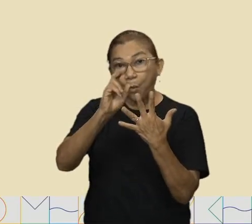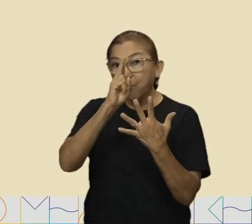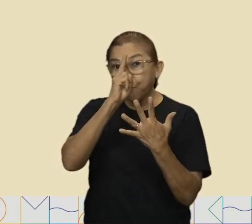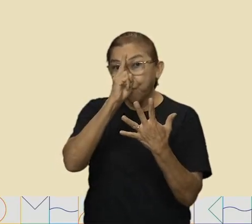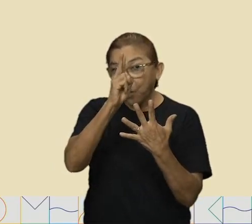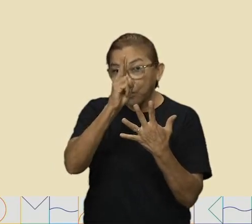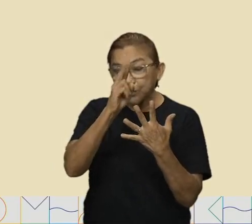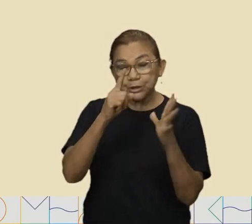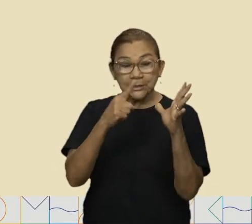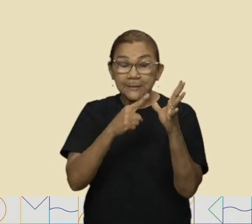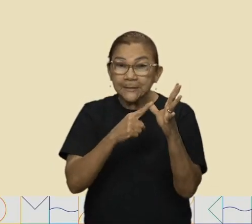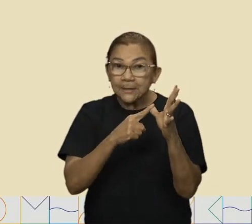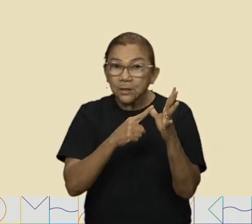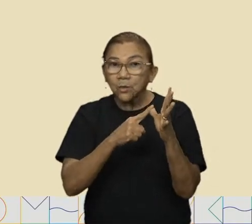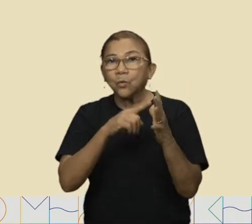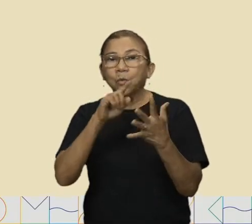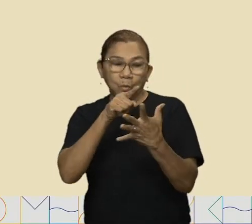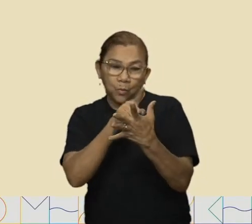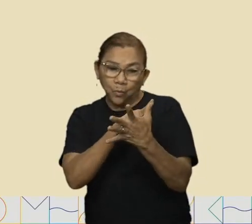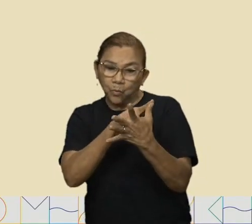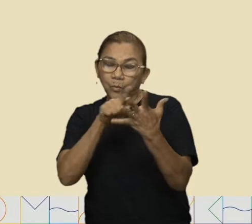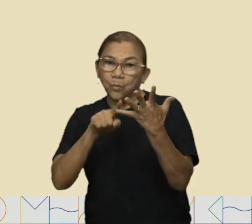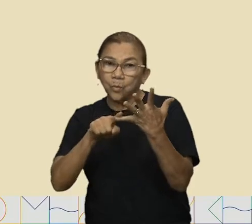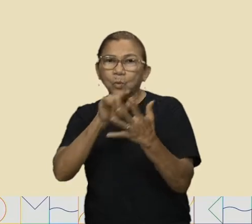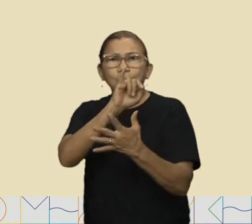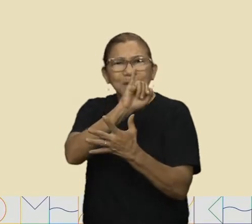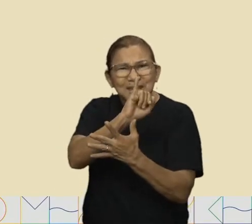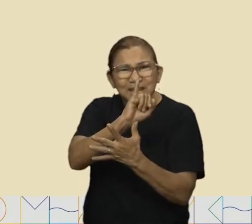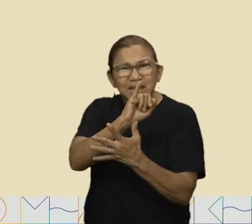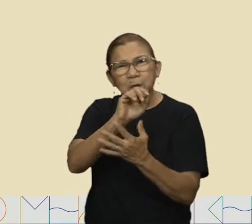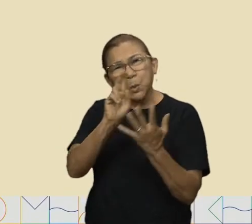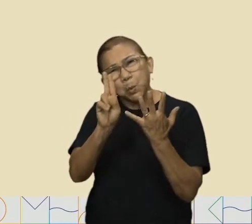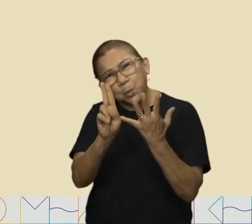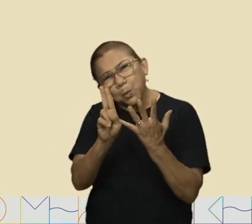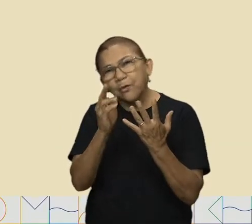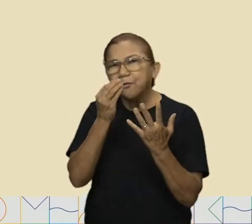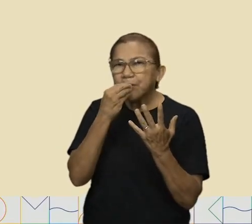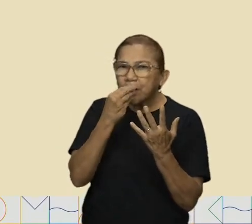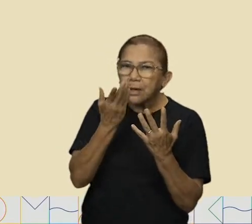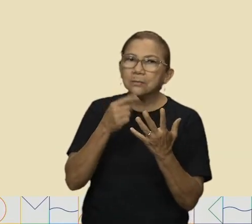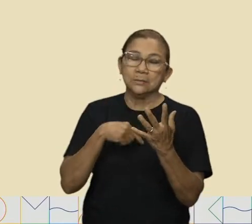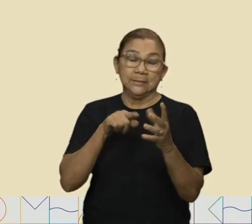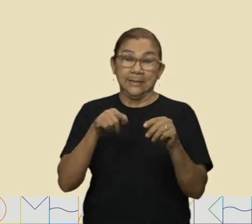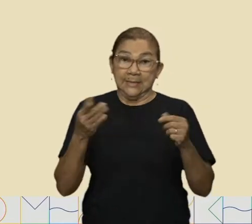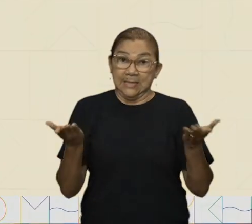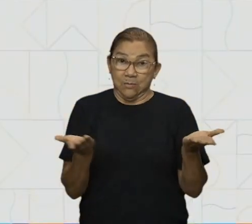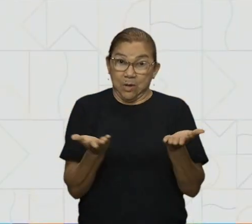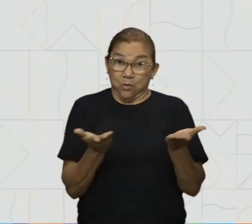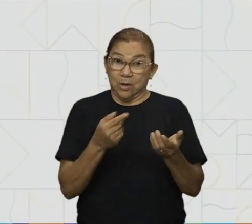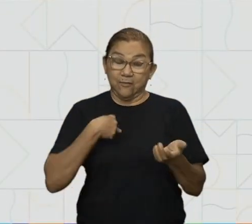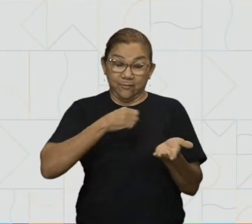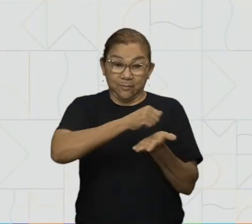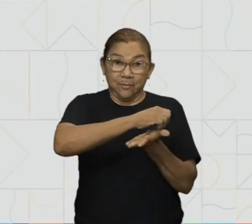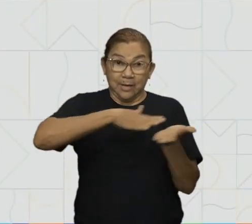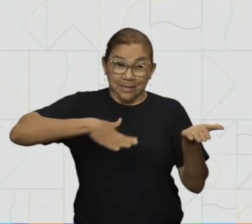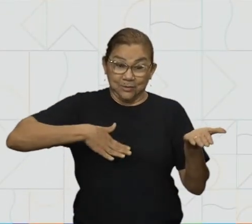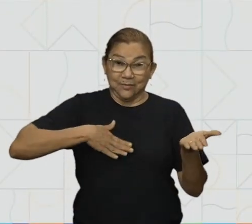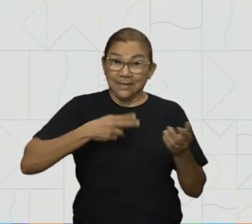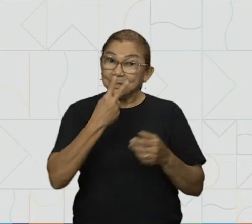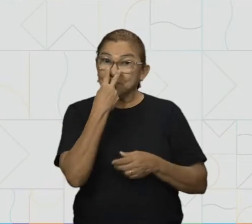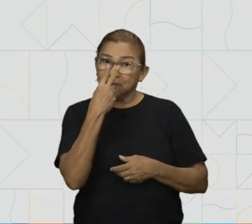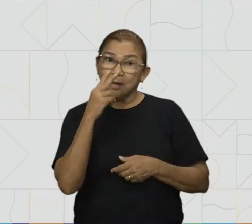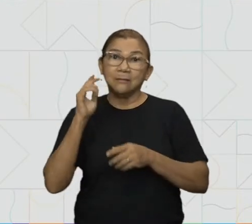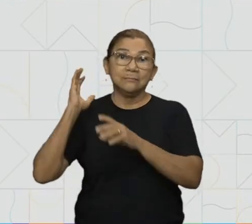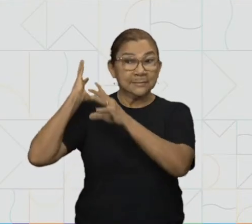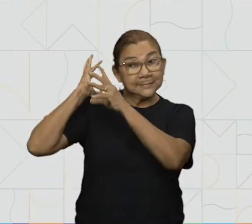Lembra da palavra peixe, né? Eu não falo peixe, eu falo peixe, ou seja, o é o mais forte. Vamos exercitar tudo que a gente